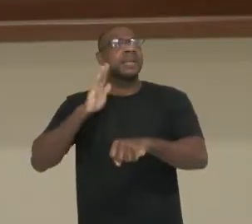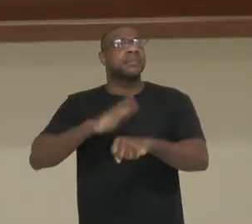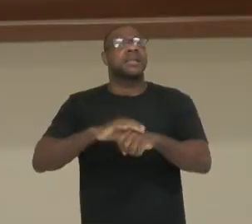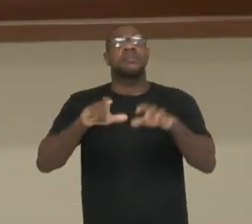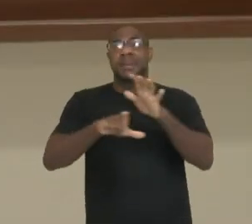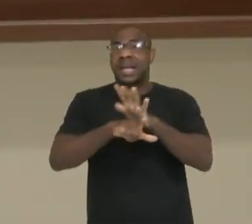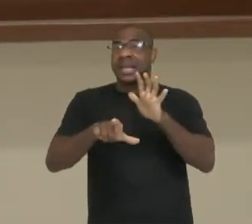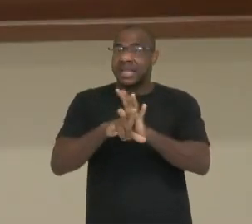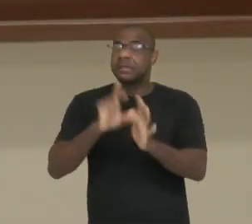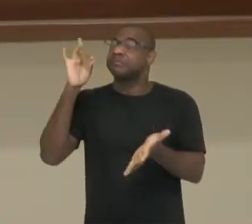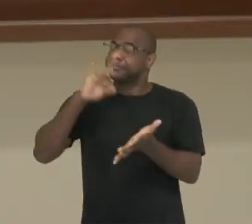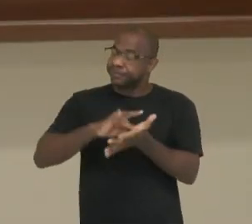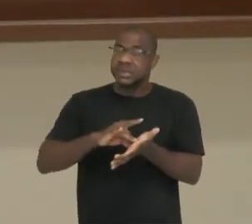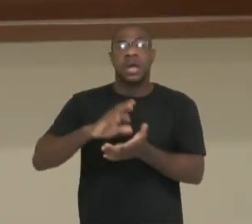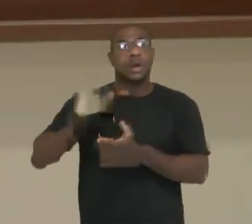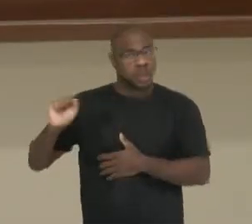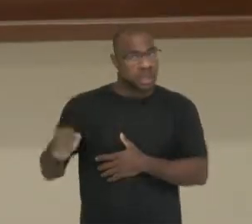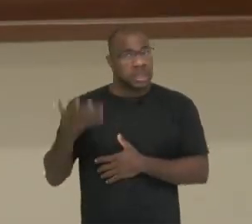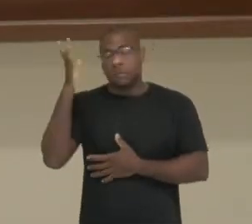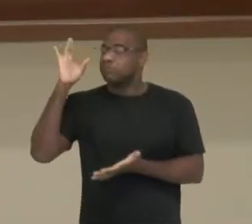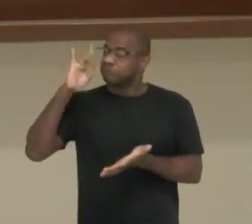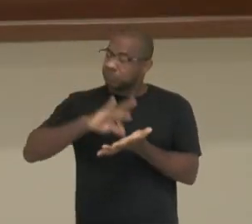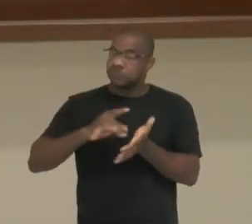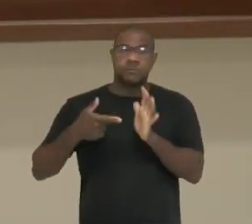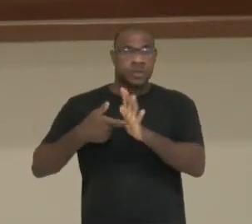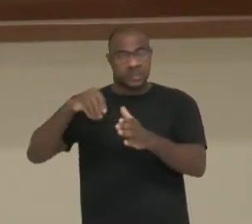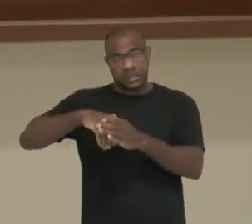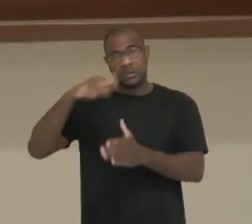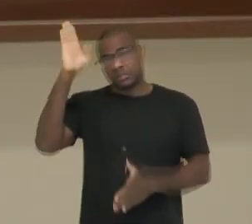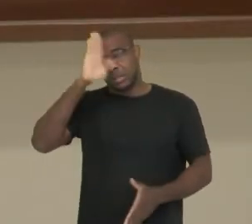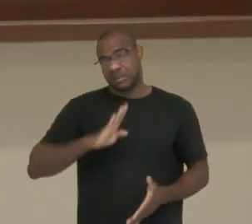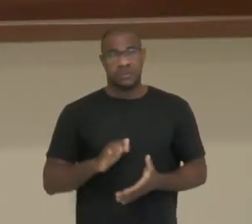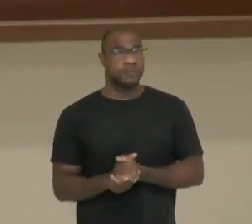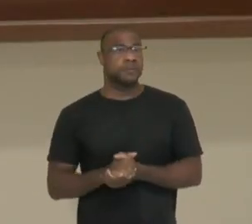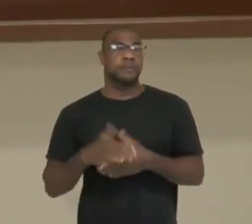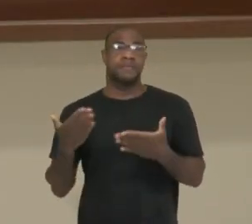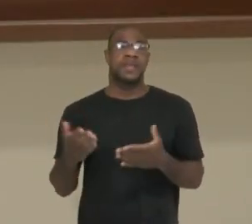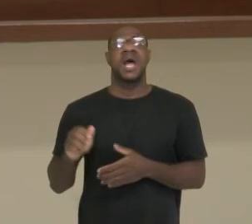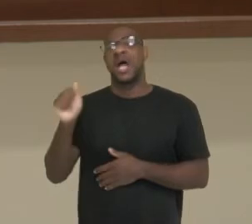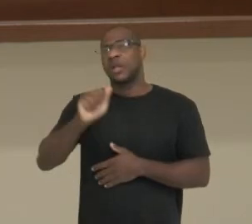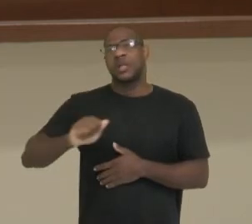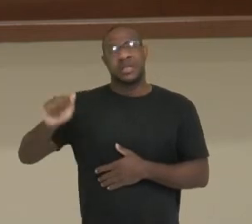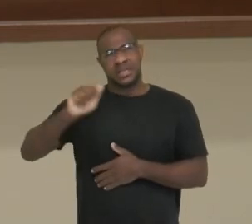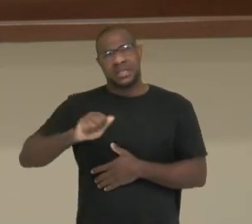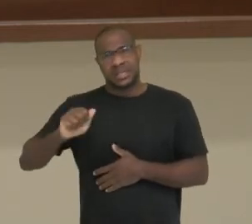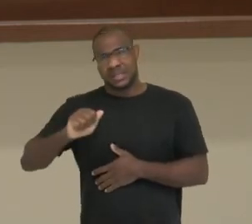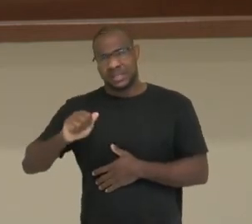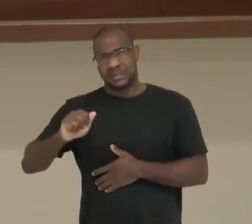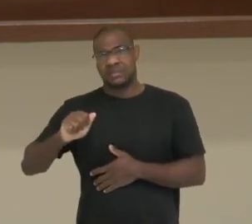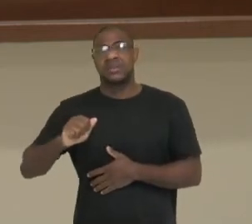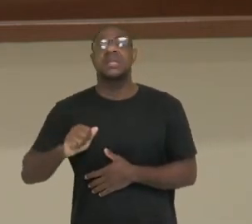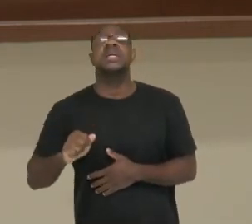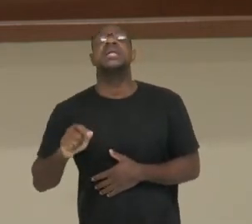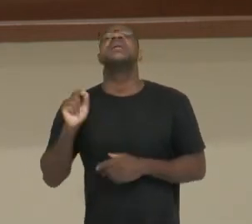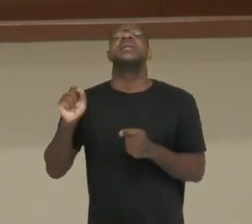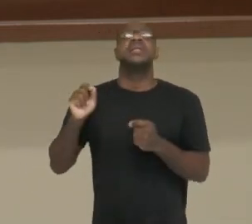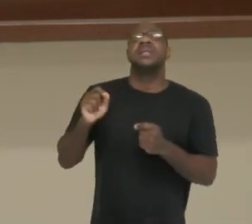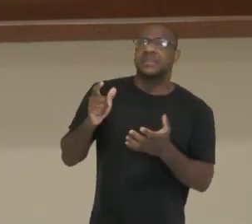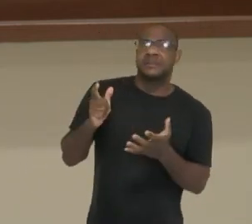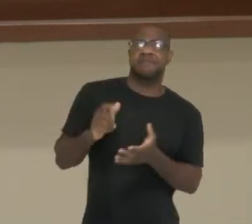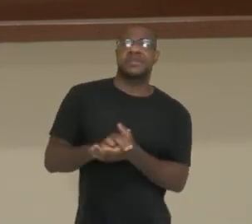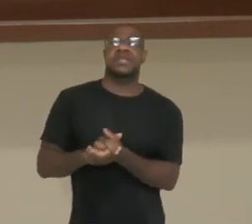lei veemente que acontecesse de verdade dentro do Brasil. As associações anti-escravistas publicaram jornais